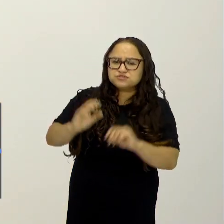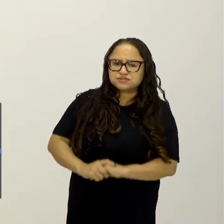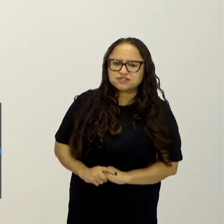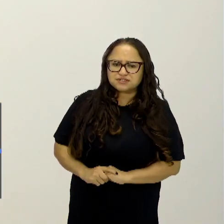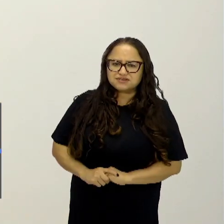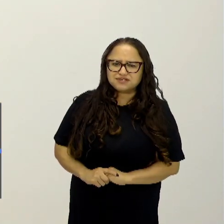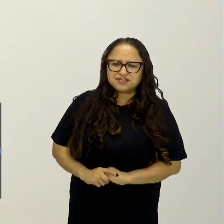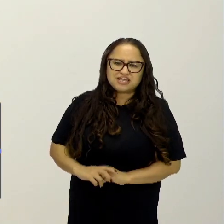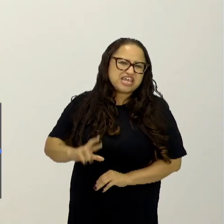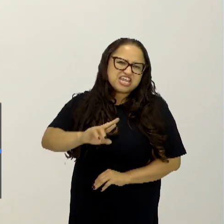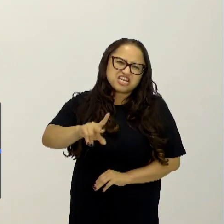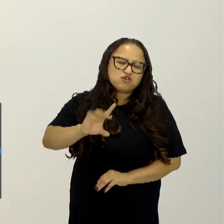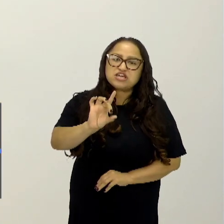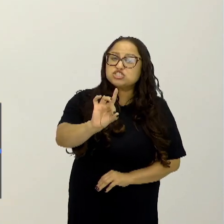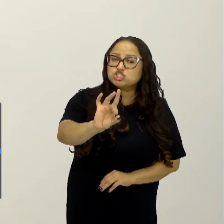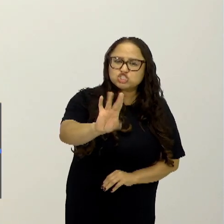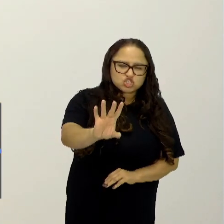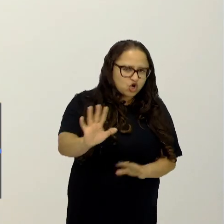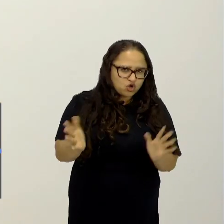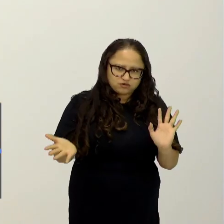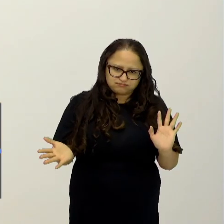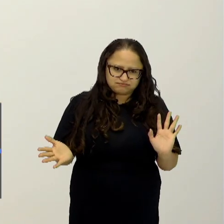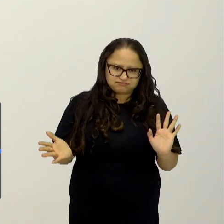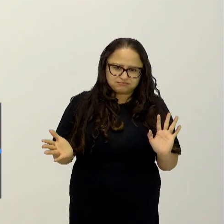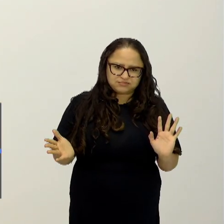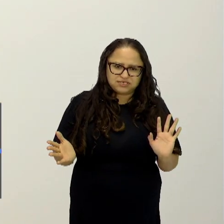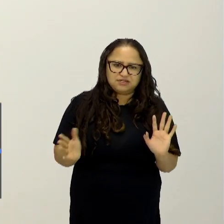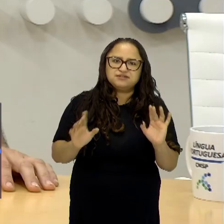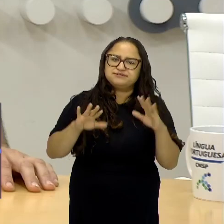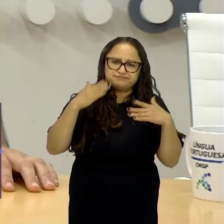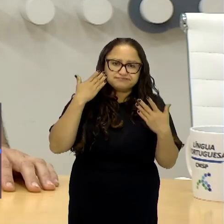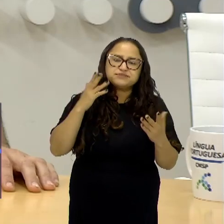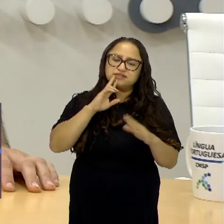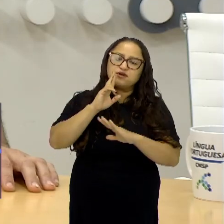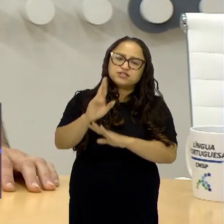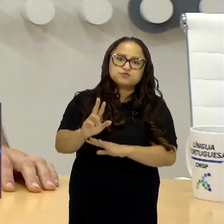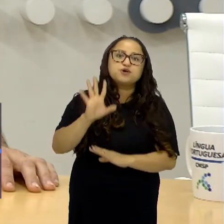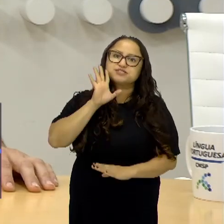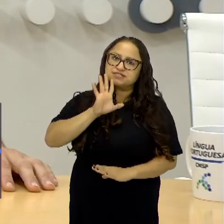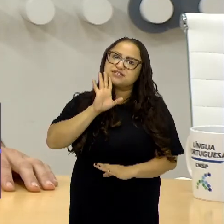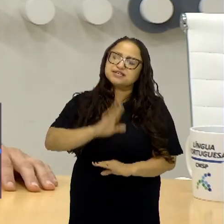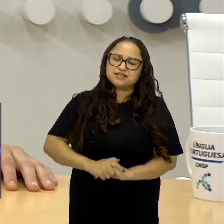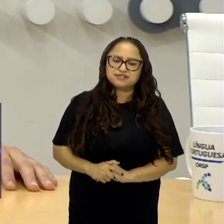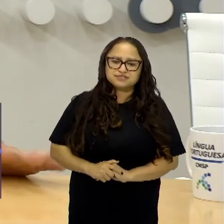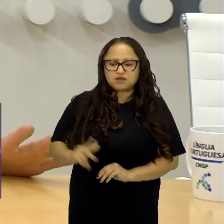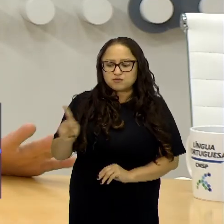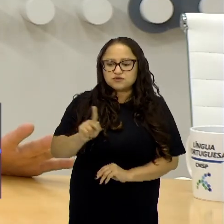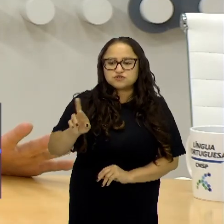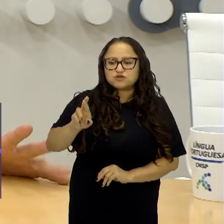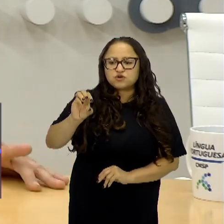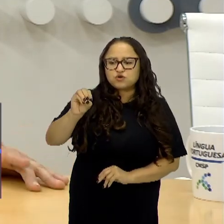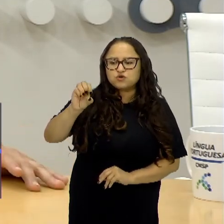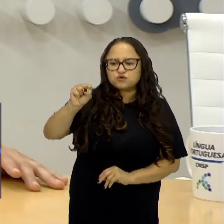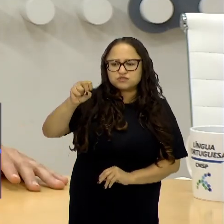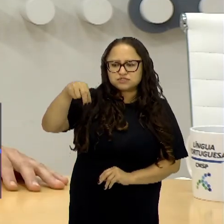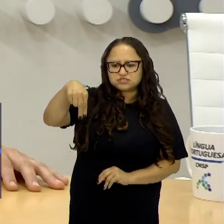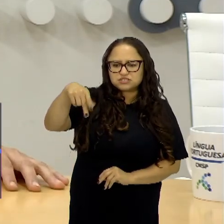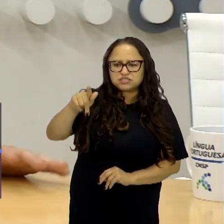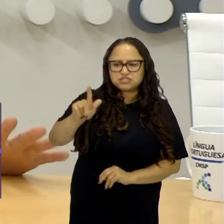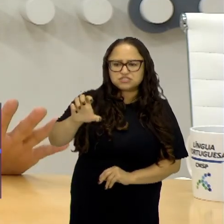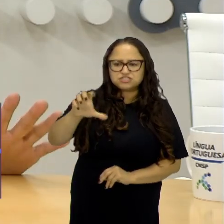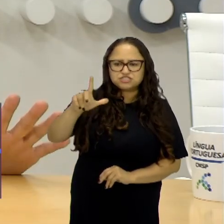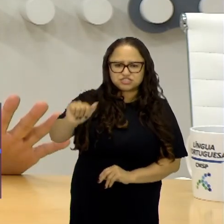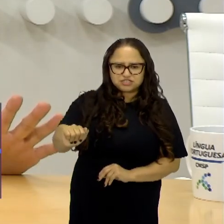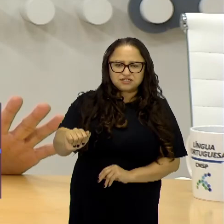não é absolutamente. Olha, eu dando a resposta. Uma resposta mais bacana aqui, olha só. A Pro Rosângela participando conosco falando, olha, preferencialmente